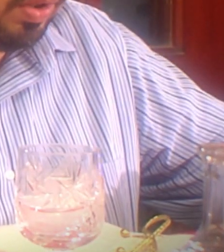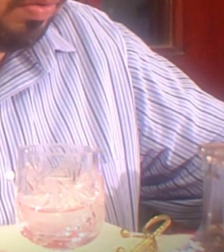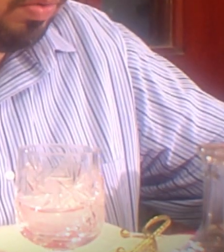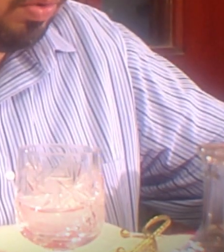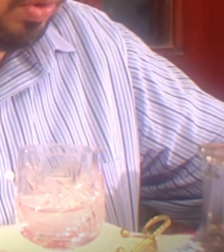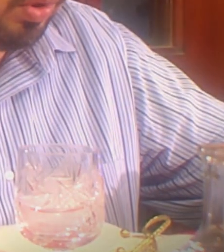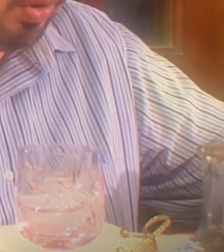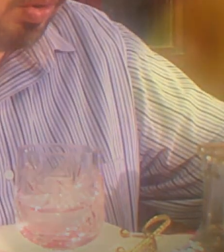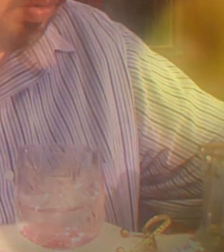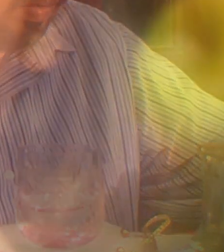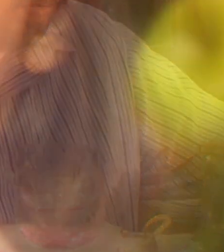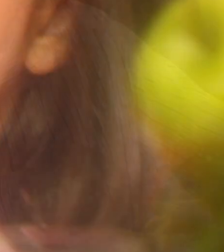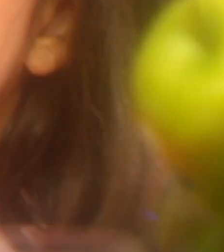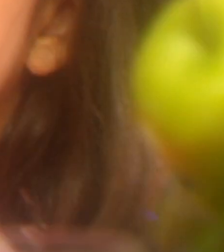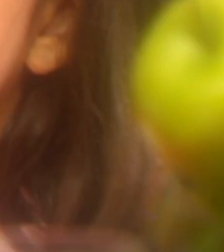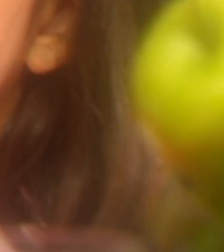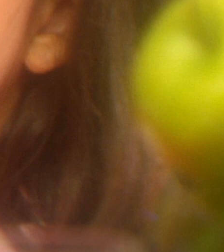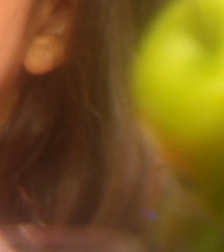de